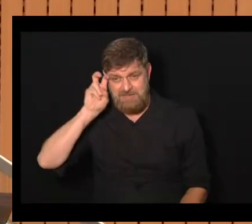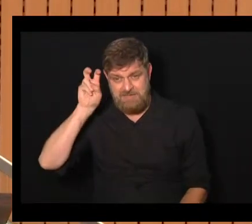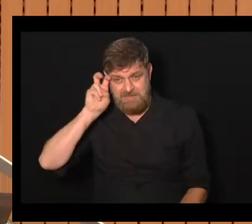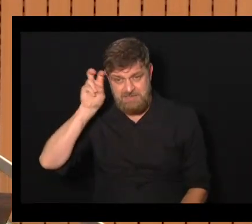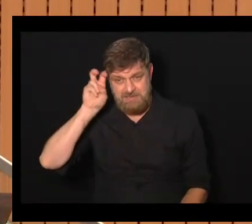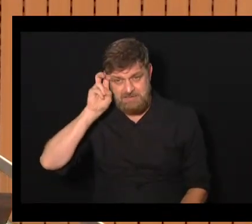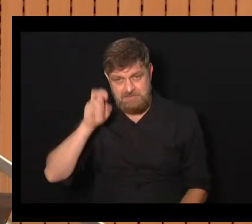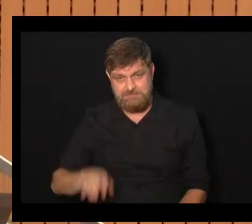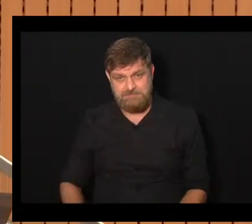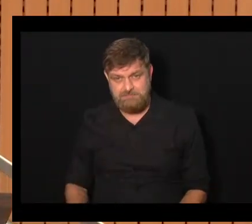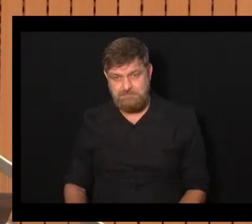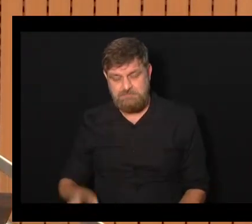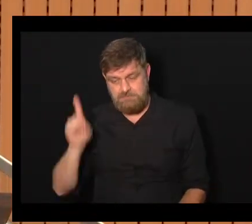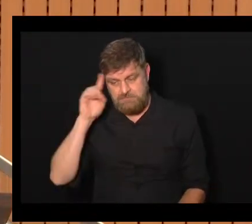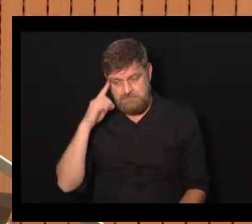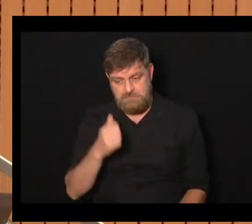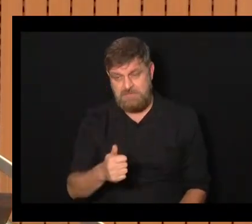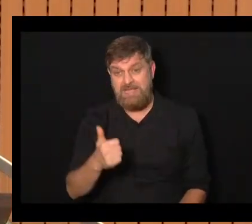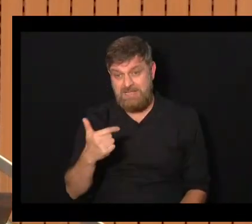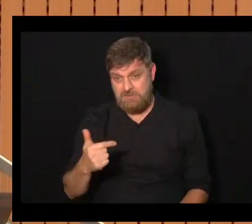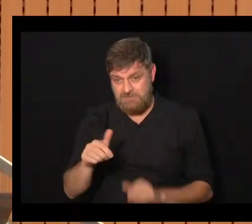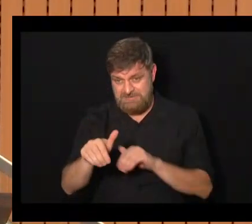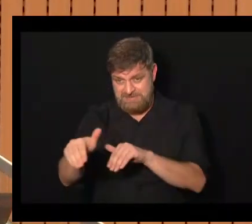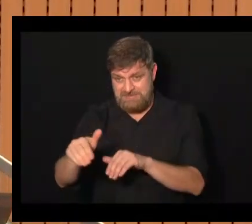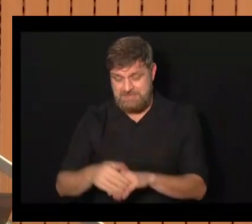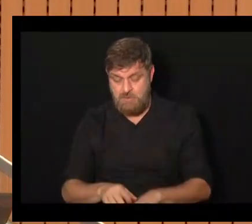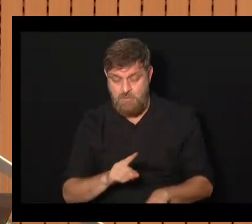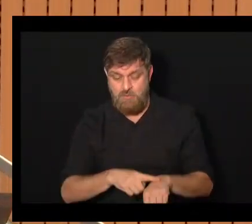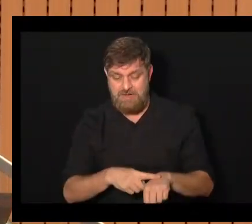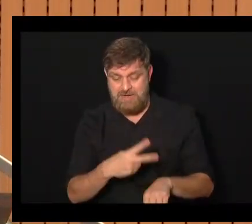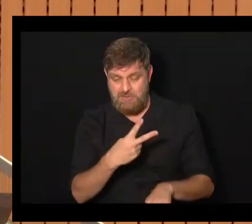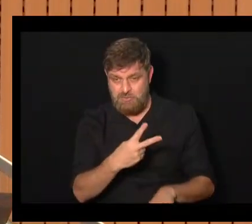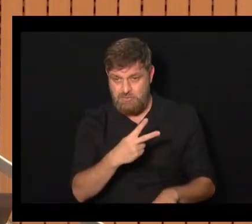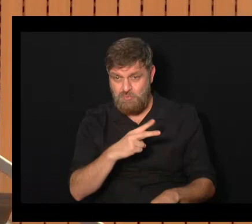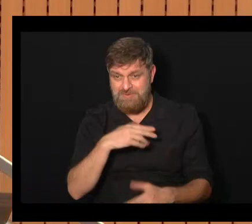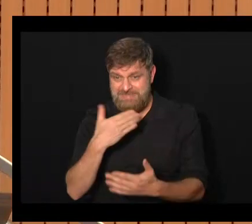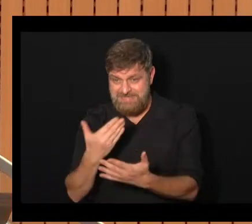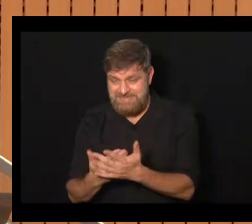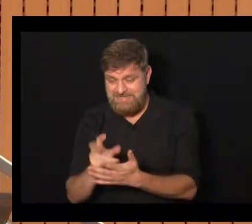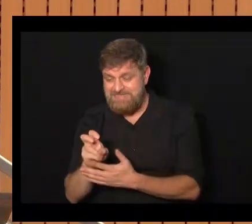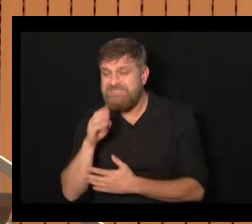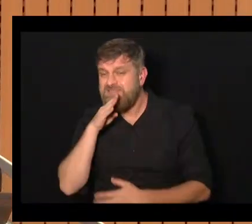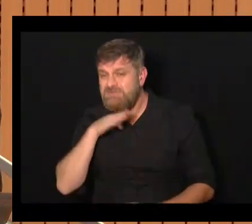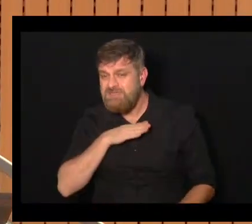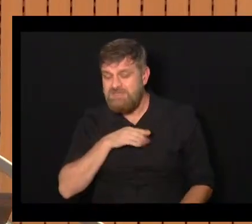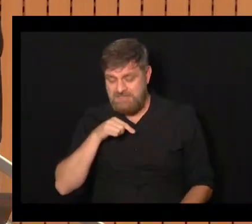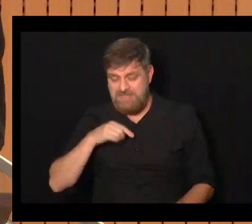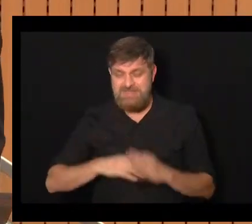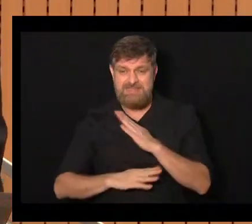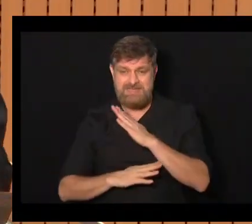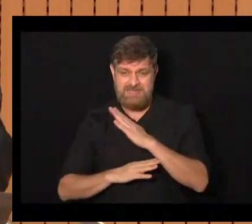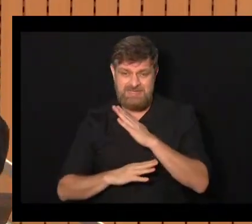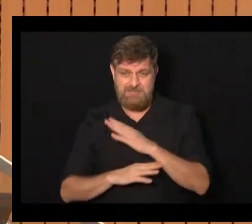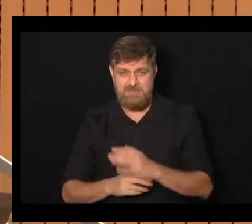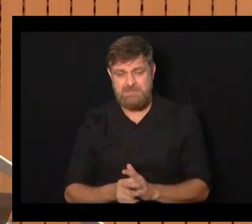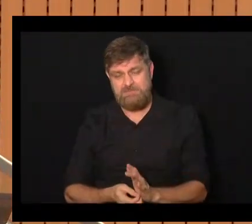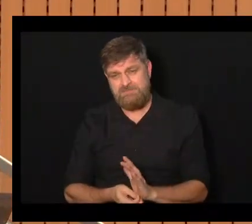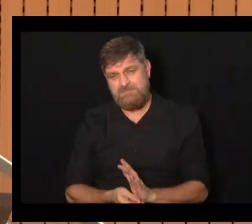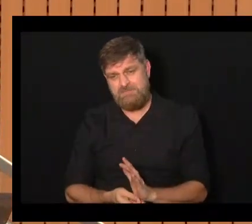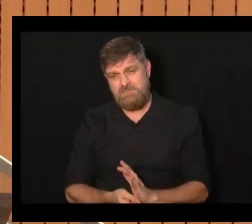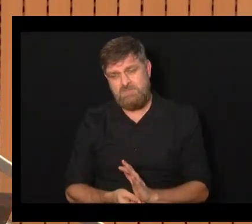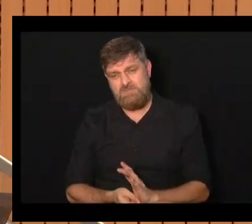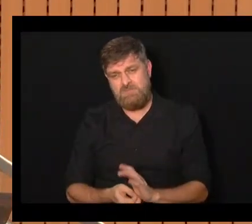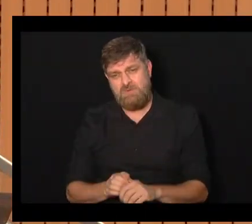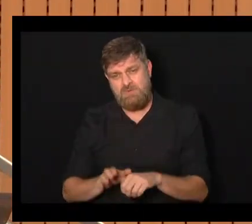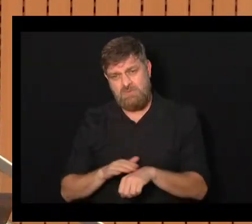quinta-feira, 12 de setembro, das 14 às 17 horas, aqui na casa. Eu já falei com o